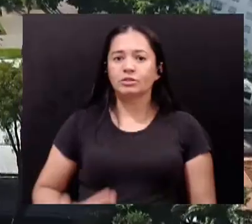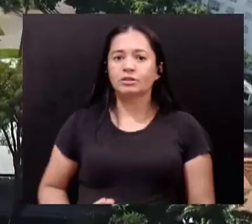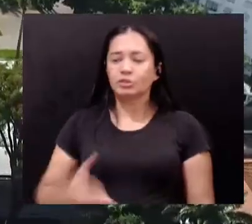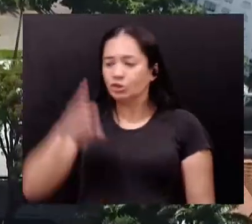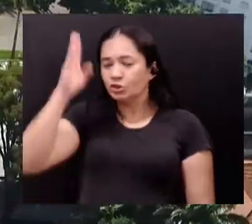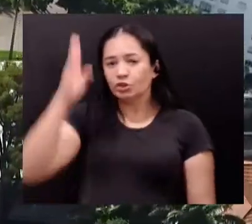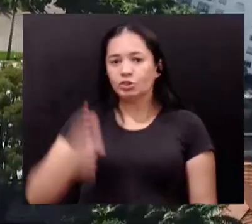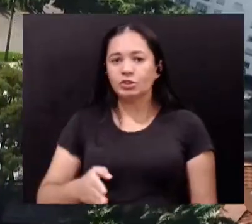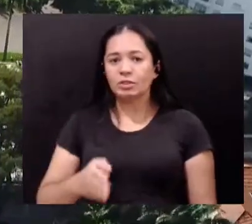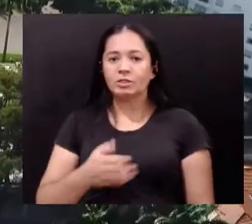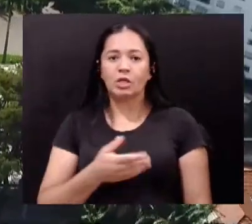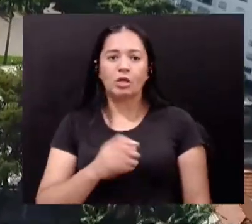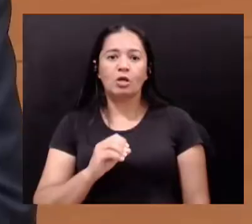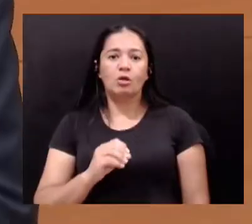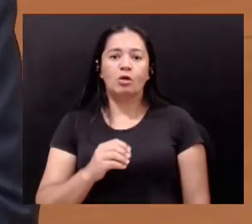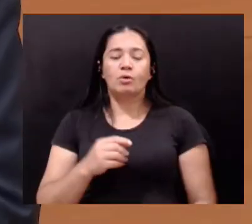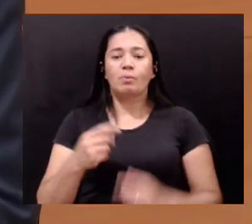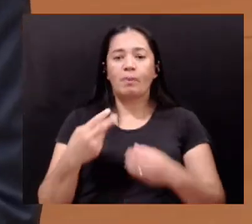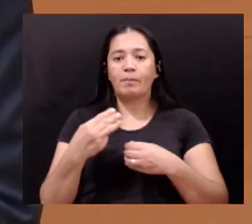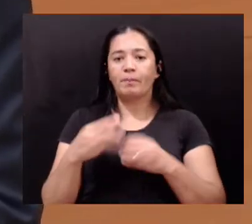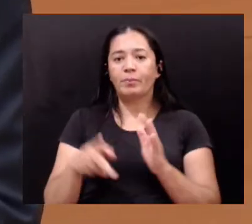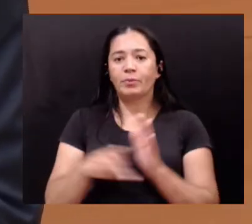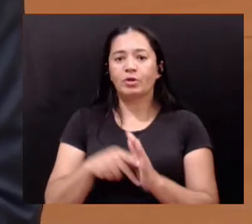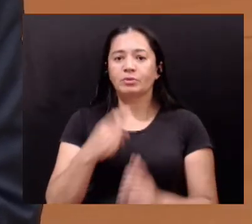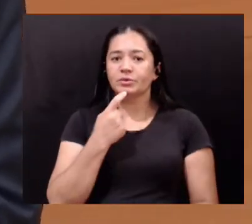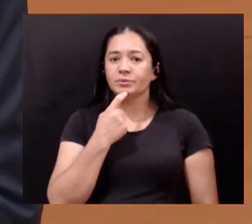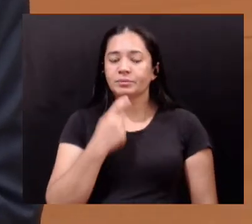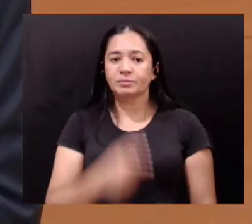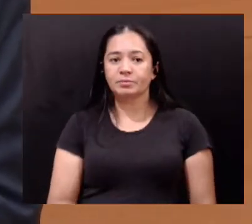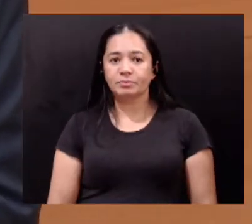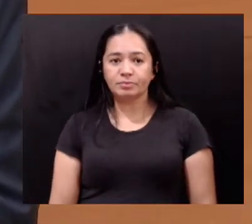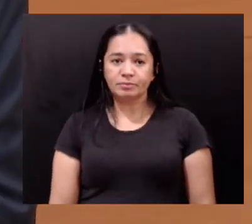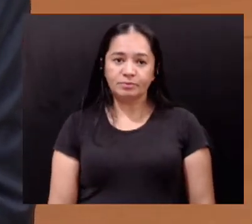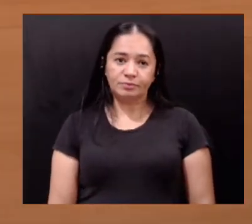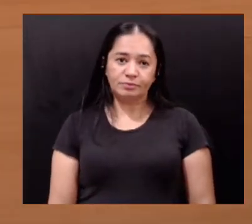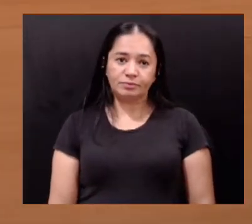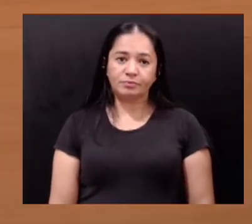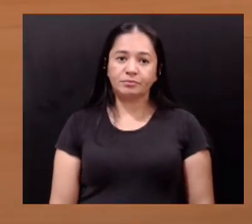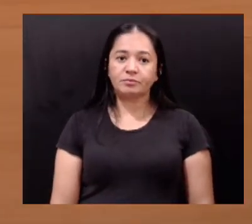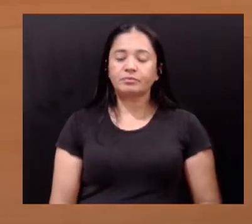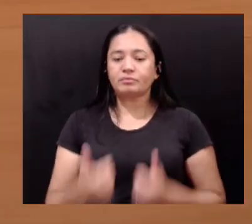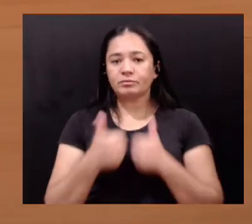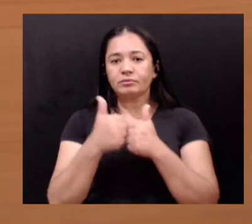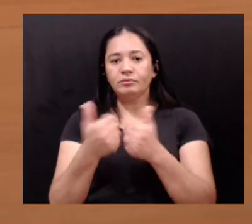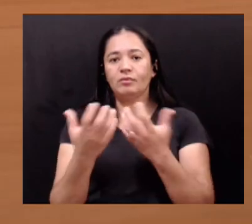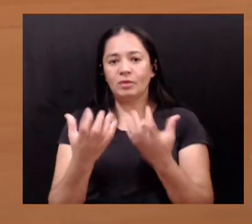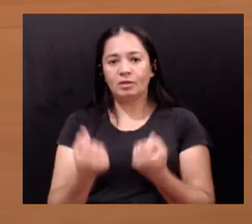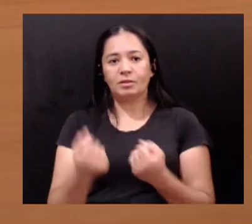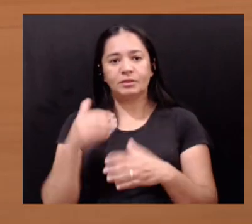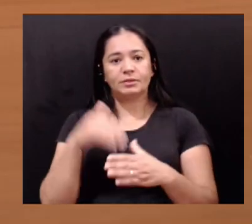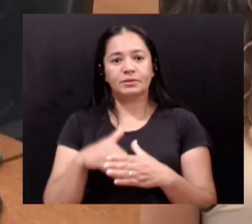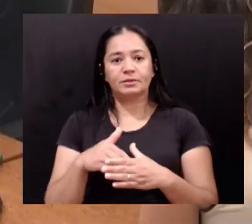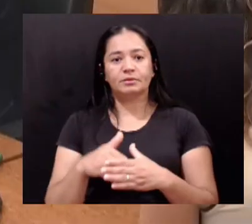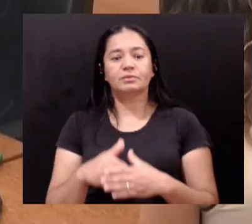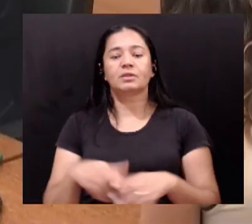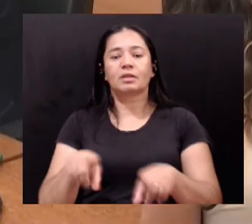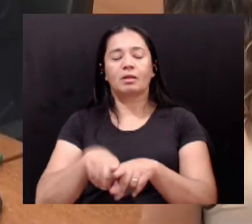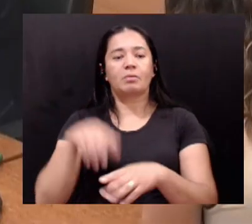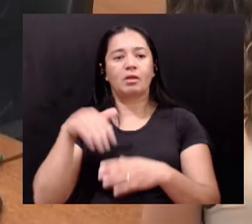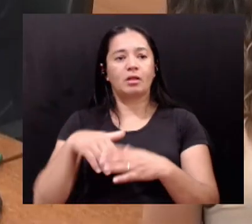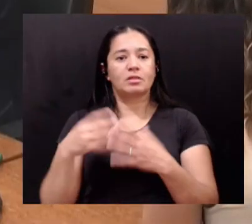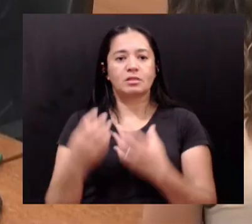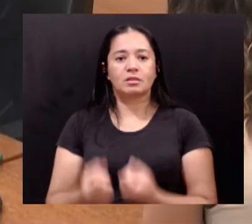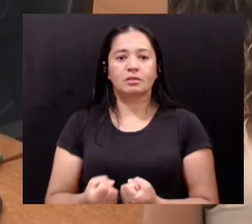indireta do município de Campinas. Então, acompanho o parecer do relator, voto favorável. Eu acompanho o relator e voto favorável também.